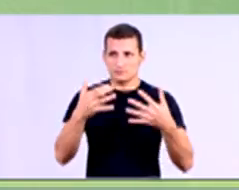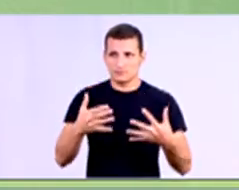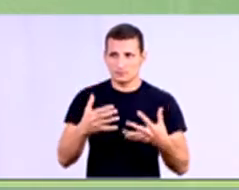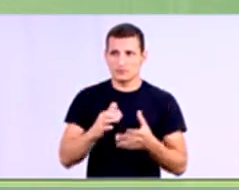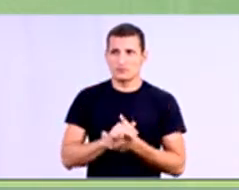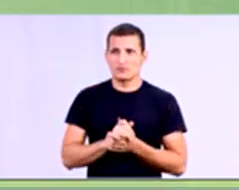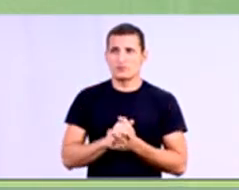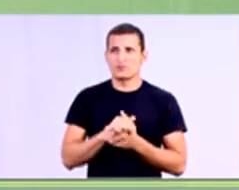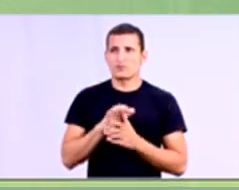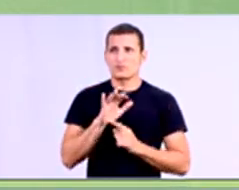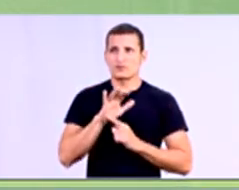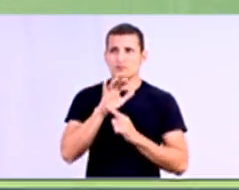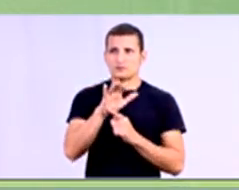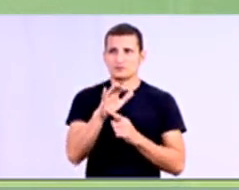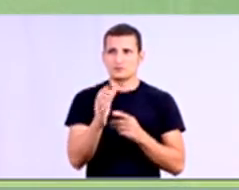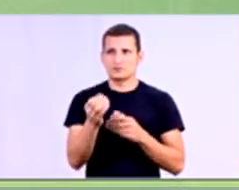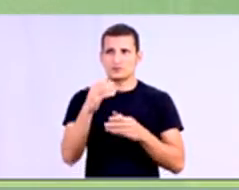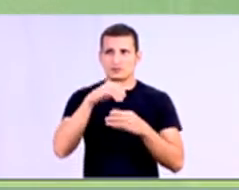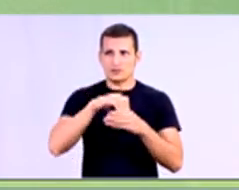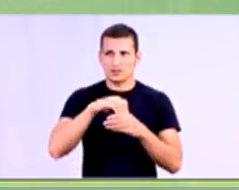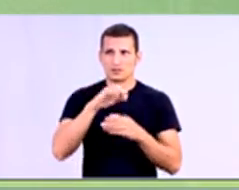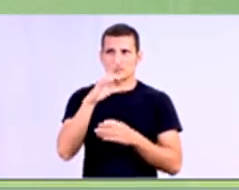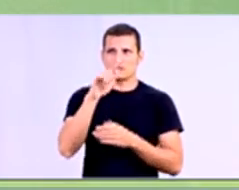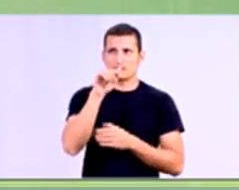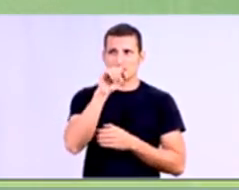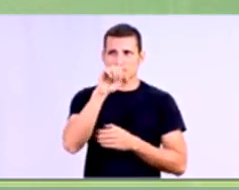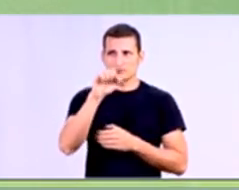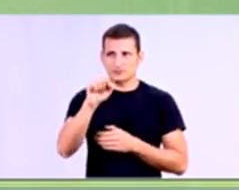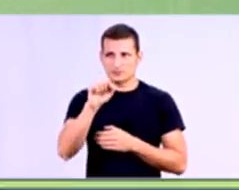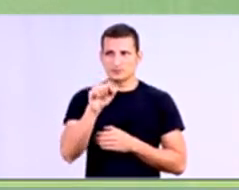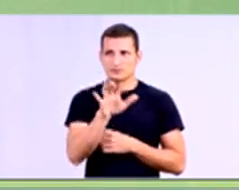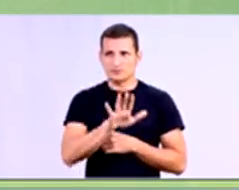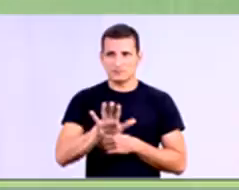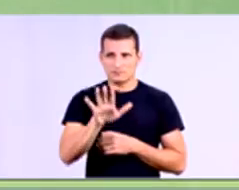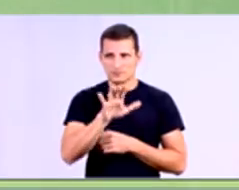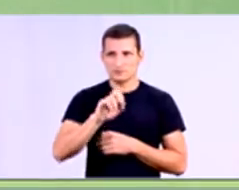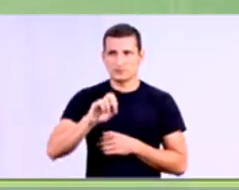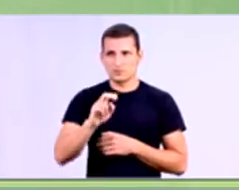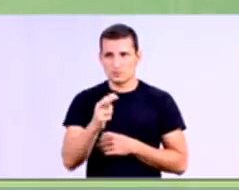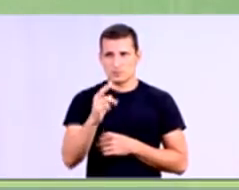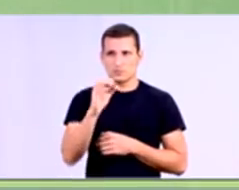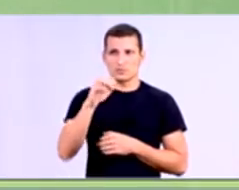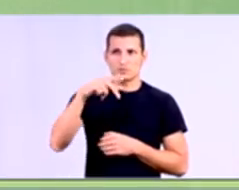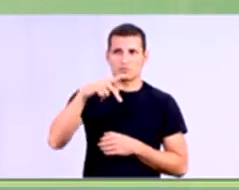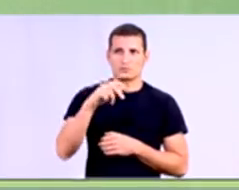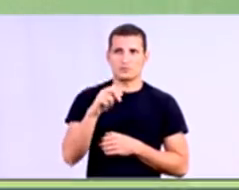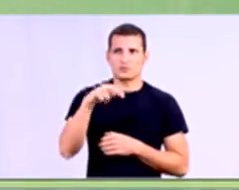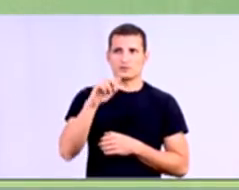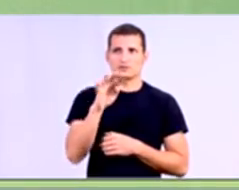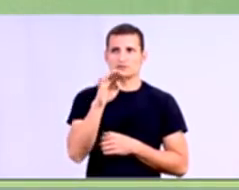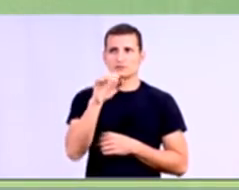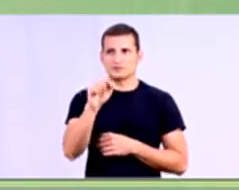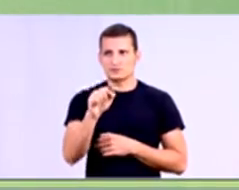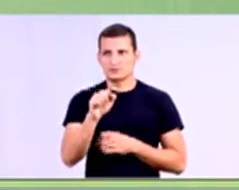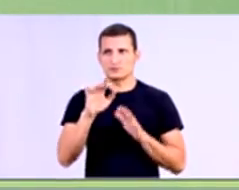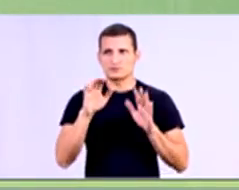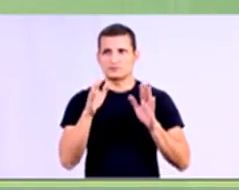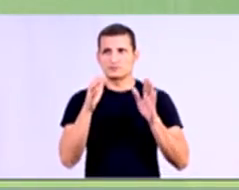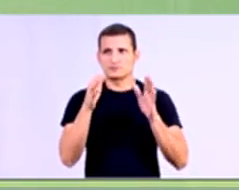descrever a colaboração interna de classes, interfaces ou componentes